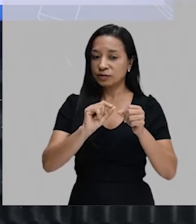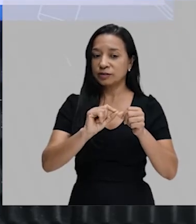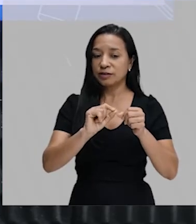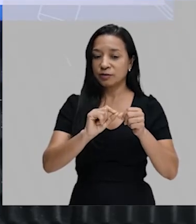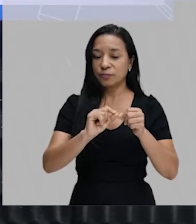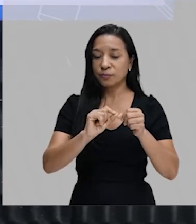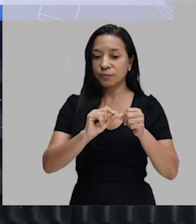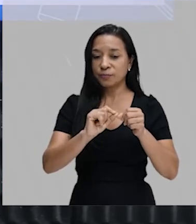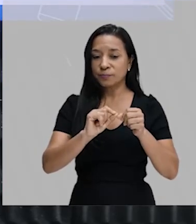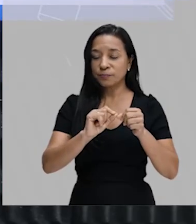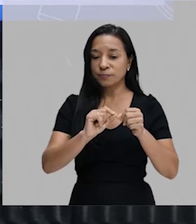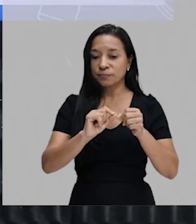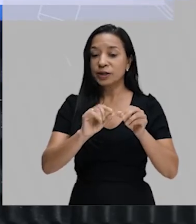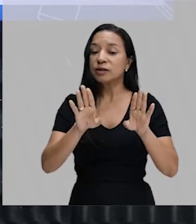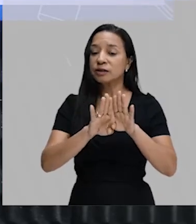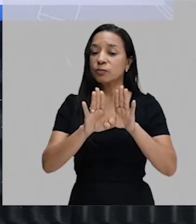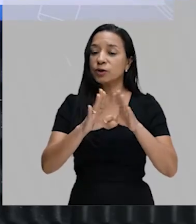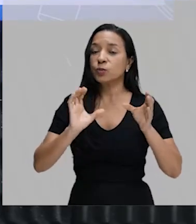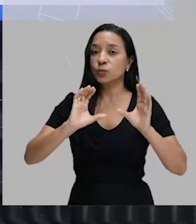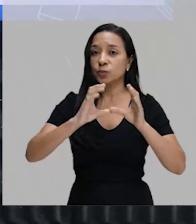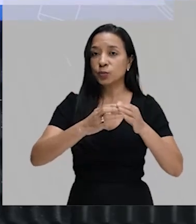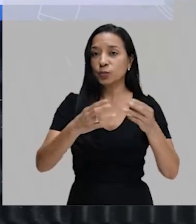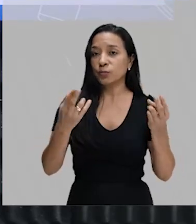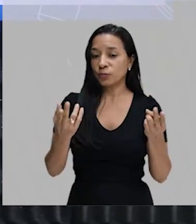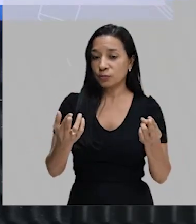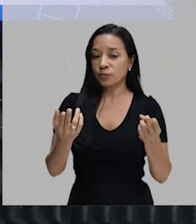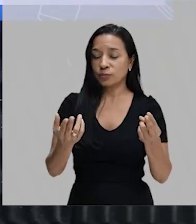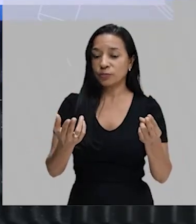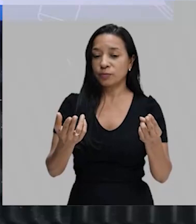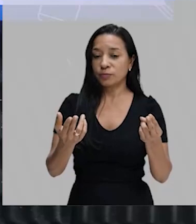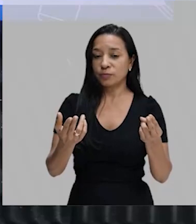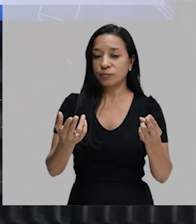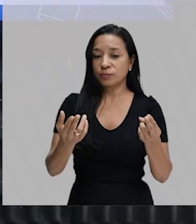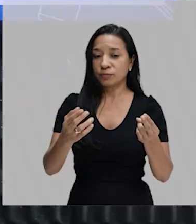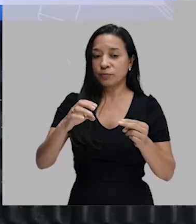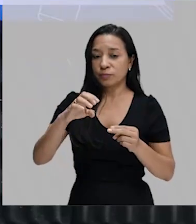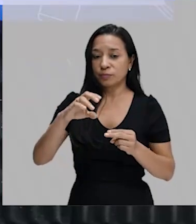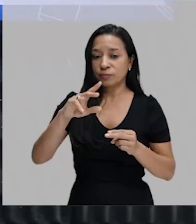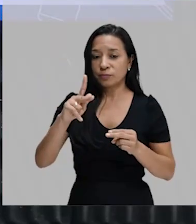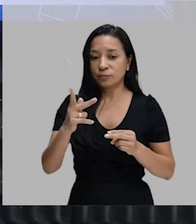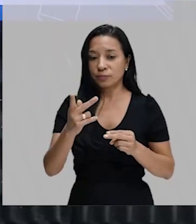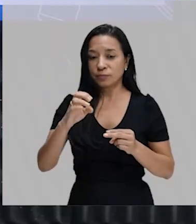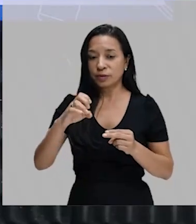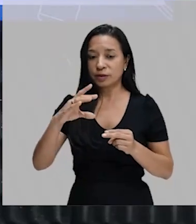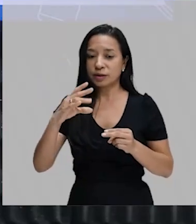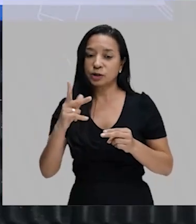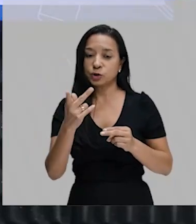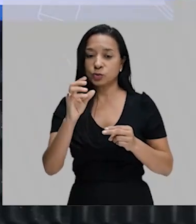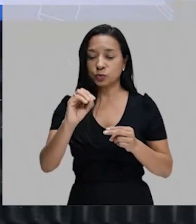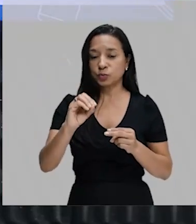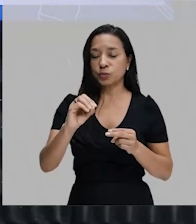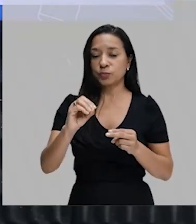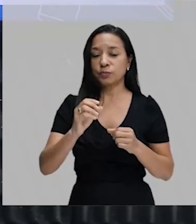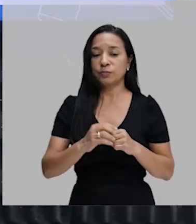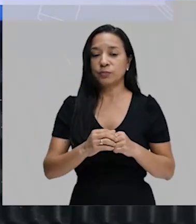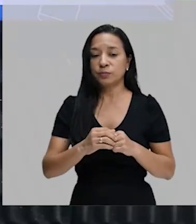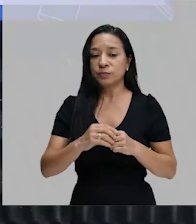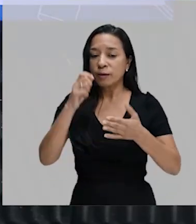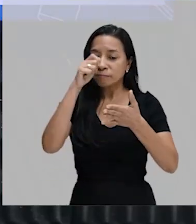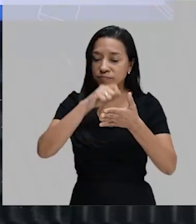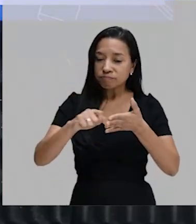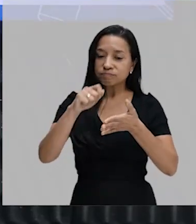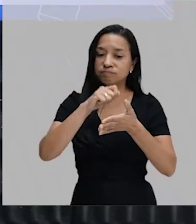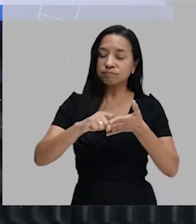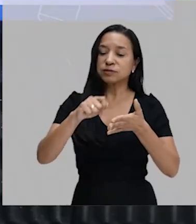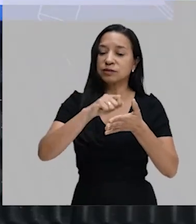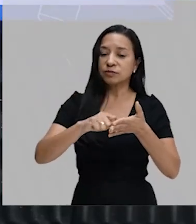está também no mesmo grupo, que é se fala hecho, que é feito. Escrever,